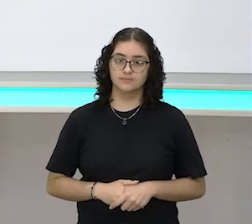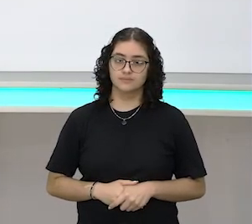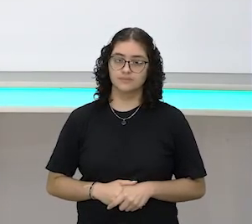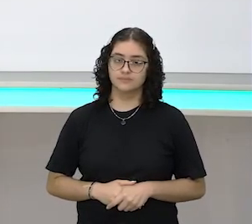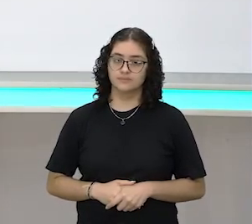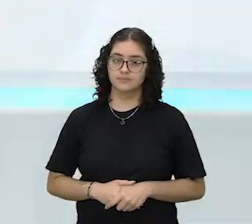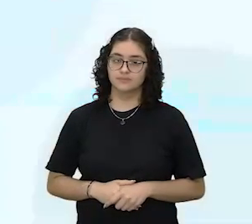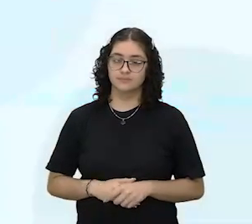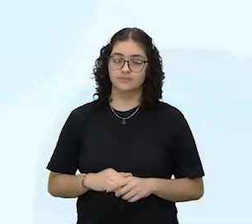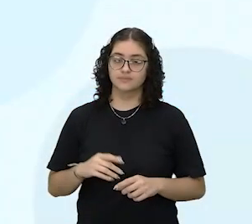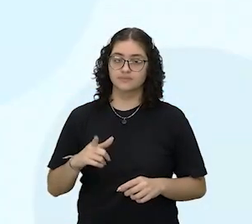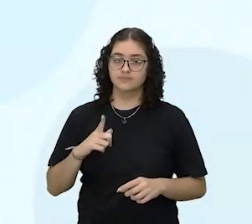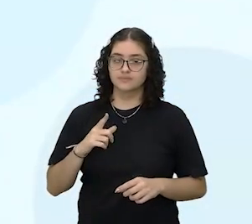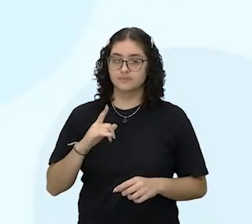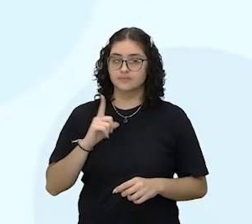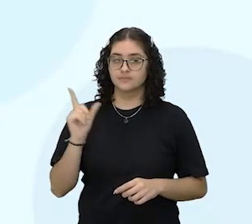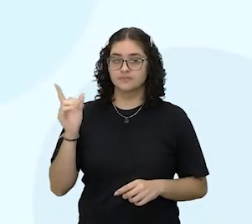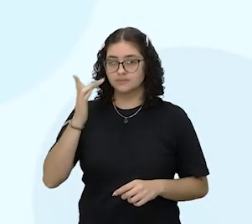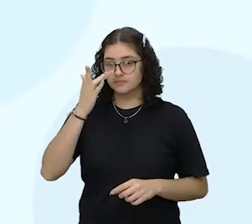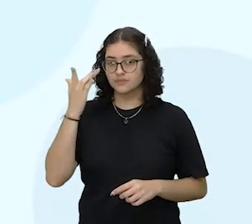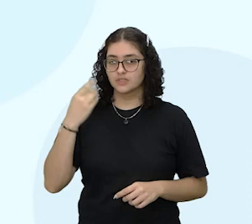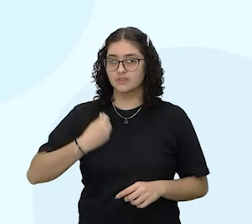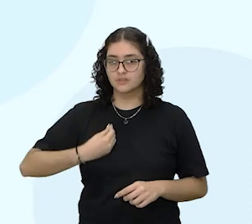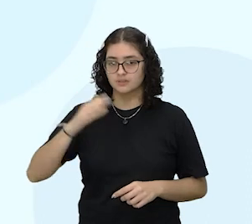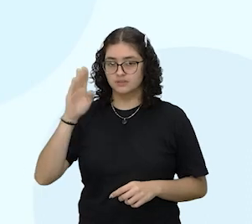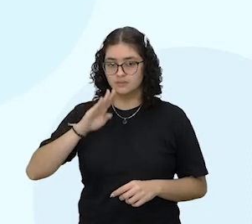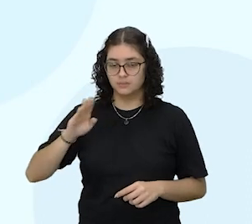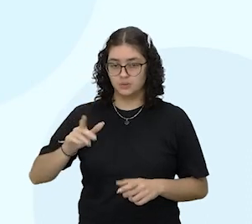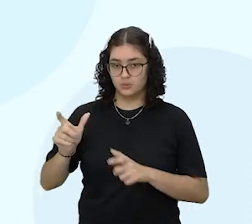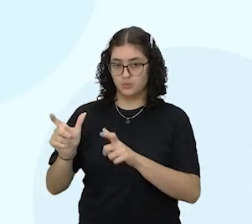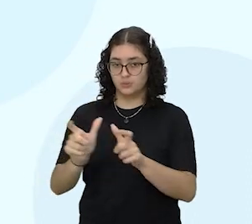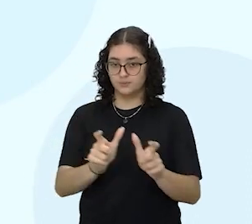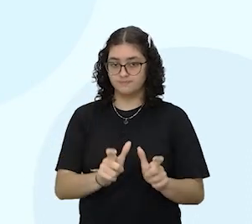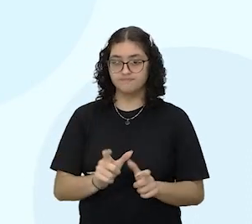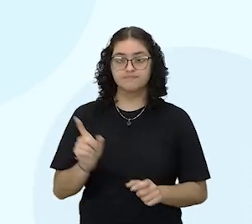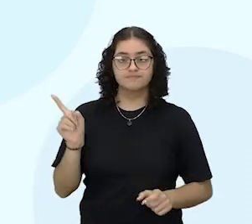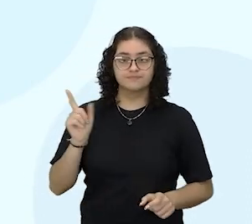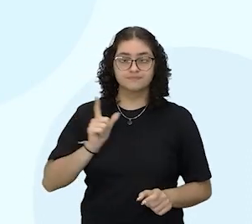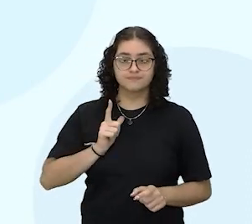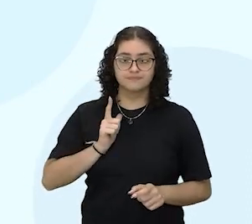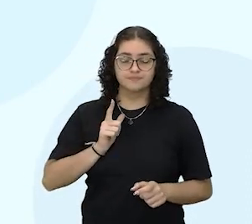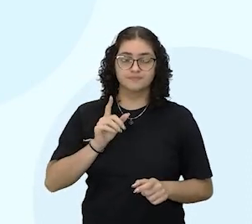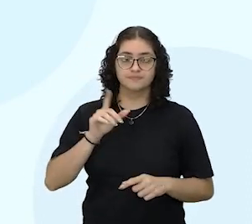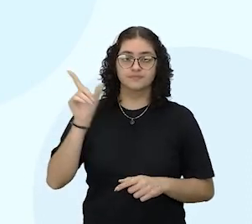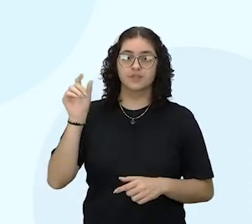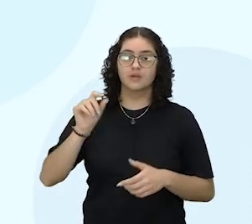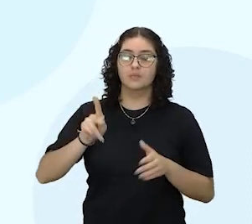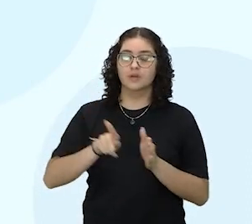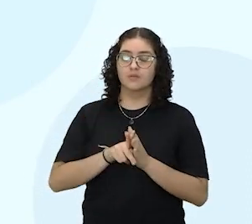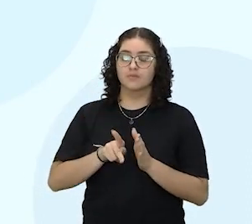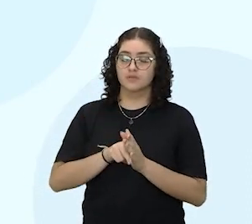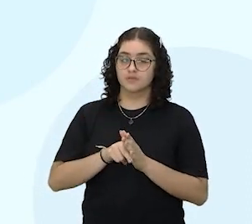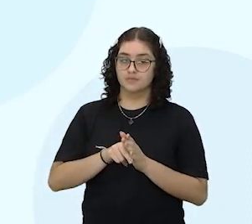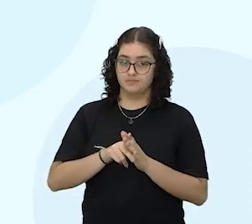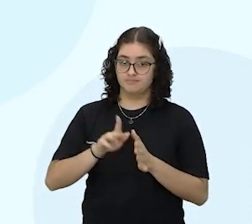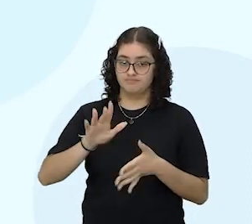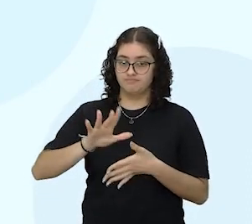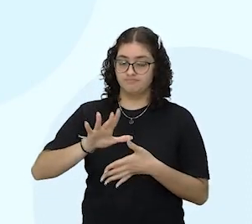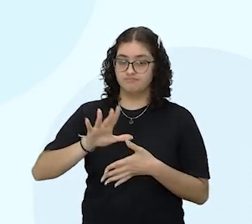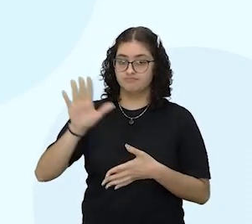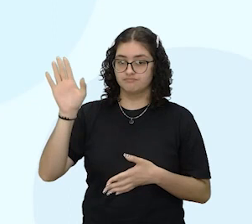densidade demográfica do Brasil, tá aí na tela também. Esse mapa ele mostra bem, né? É um mapa do Brasil, mas a gente vê